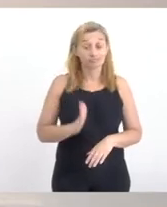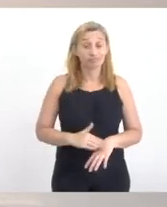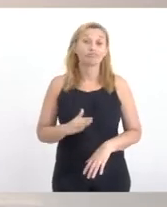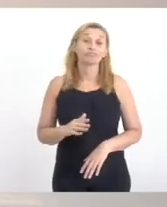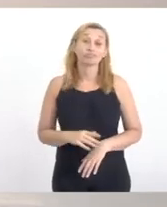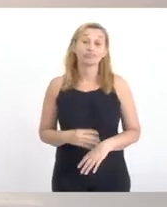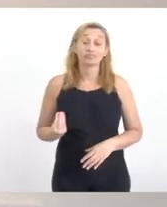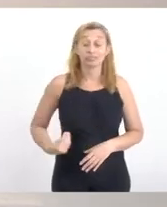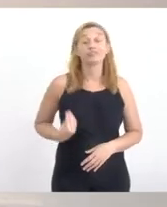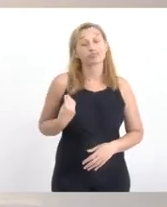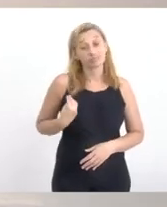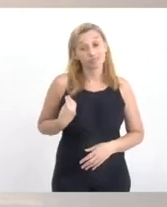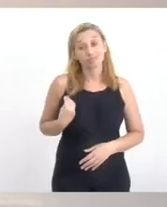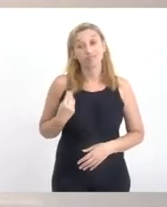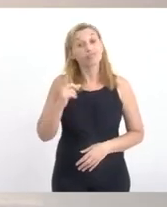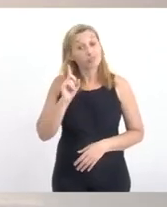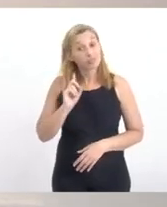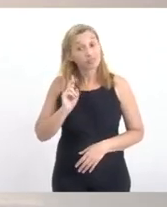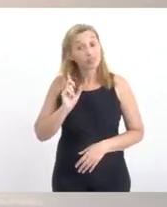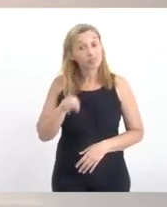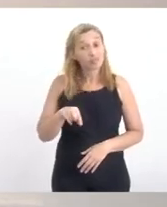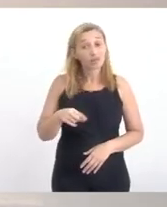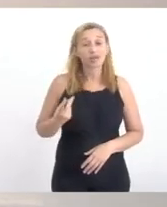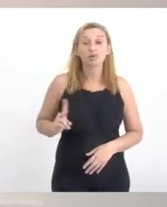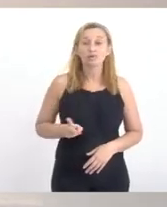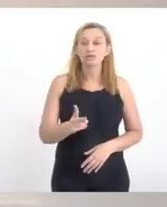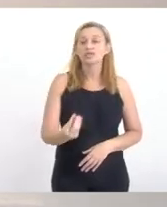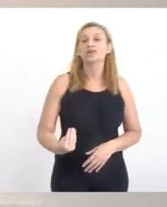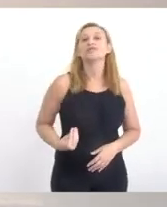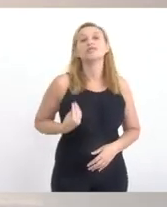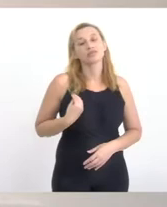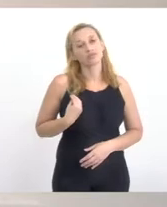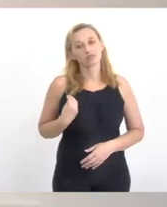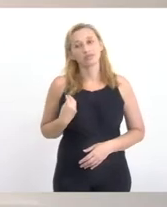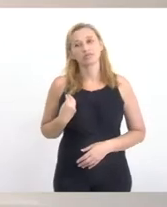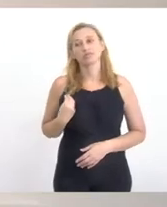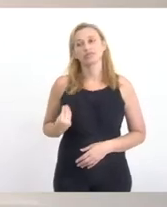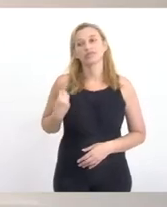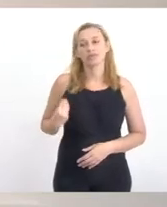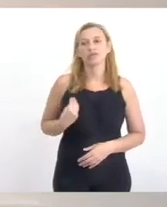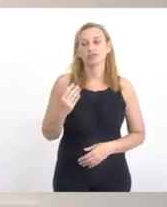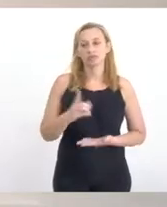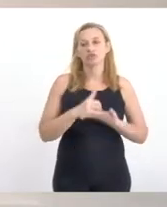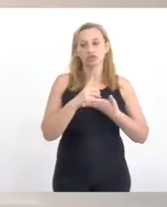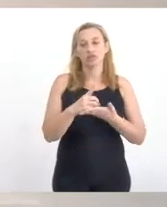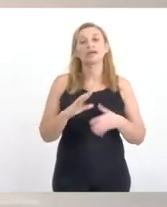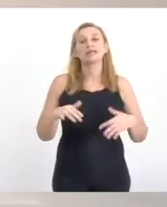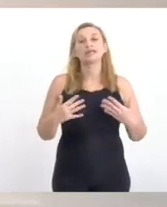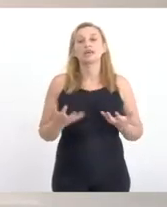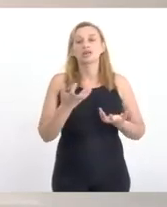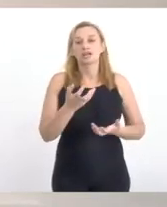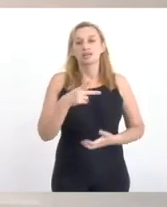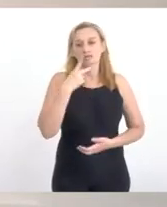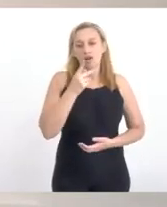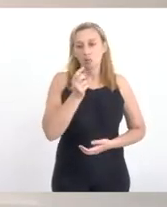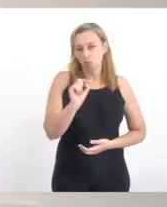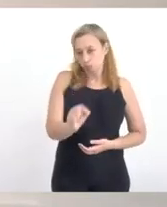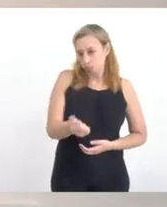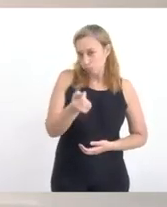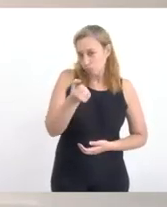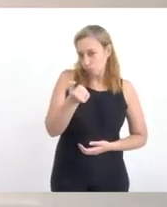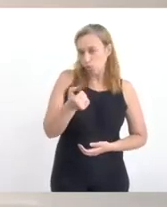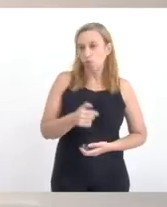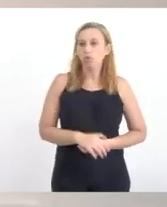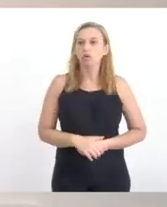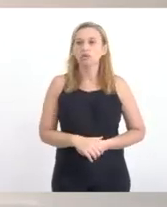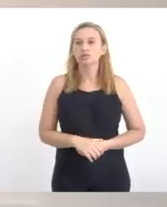da vida que as manter a vida manter a vida com dignidade e aí eu queria um pouco né